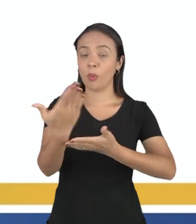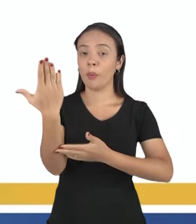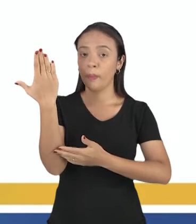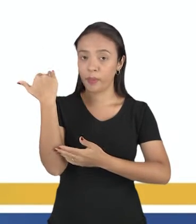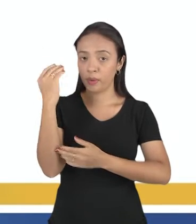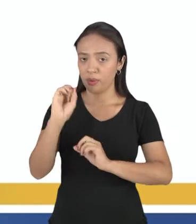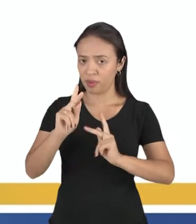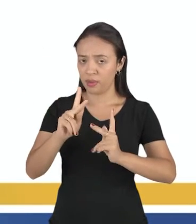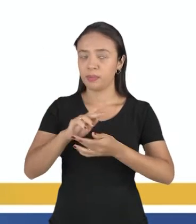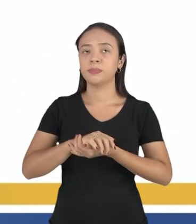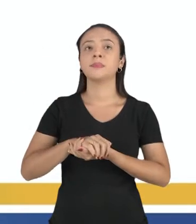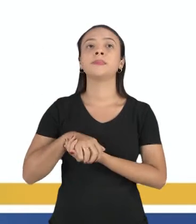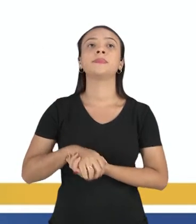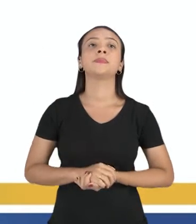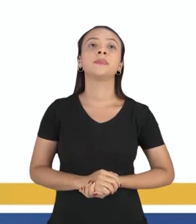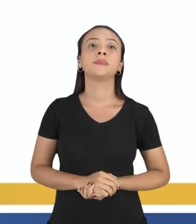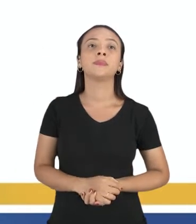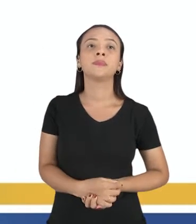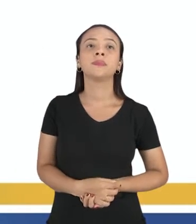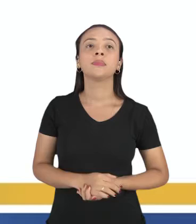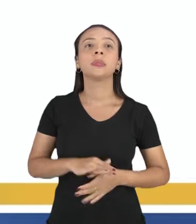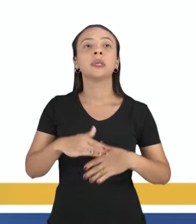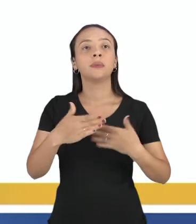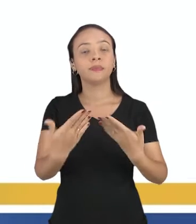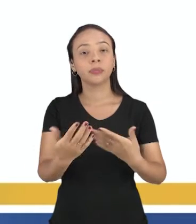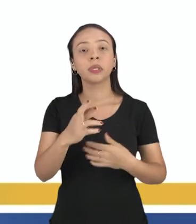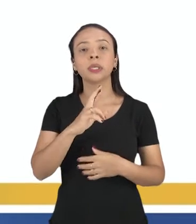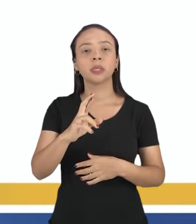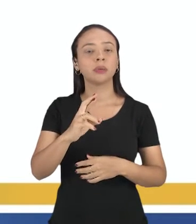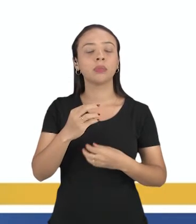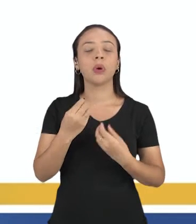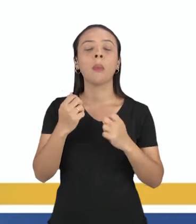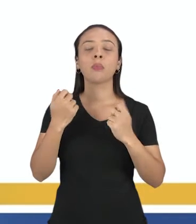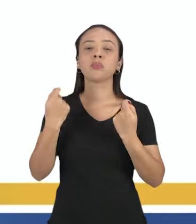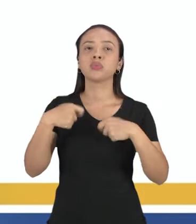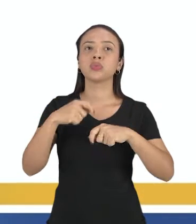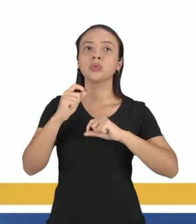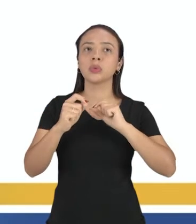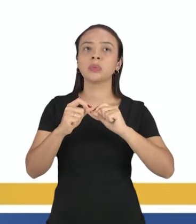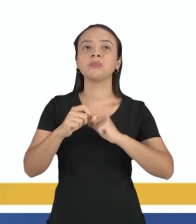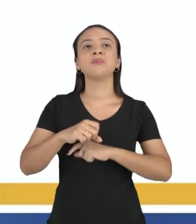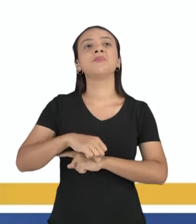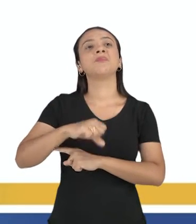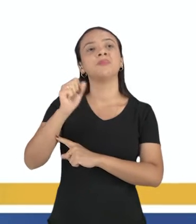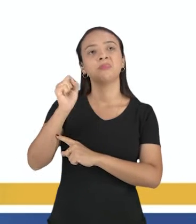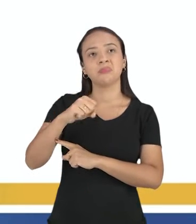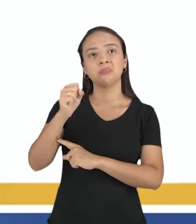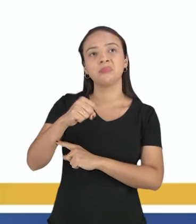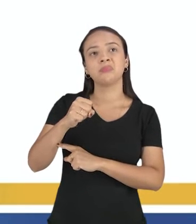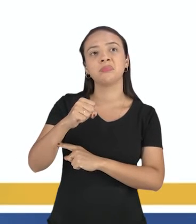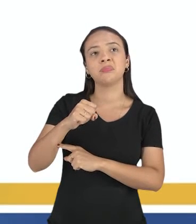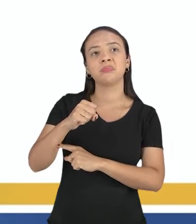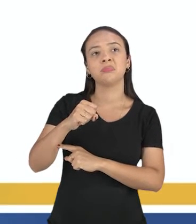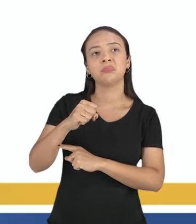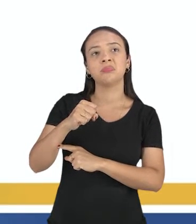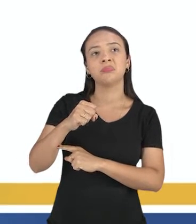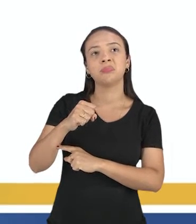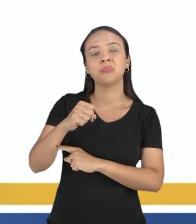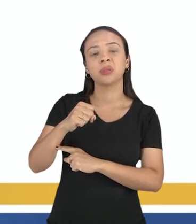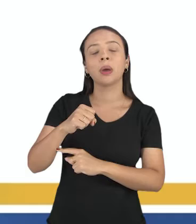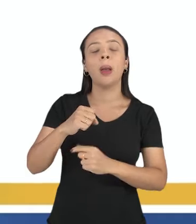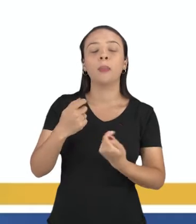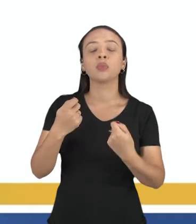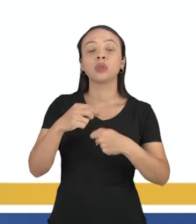passado, ok? E as respostas podem ser yes, I did, podem ser short answers,